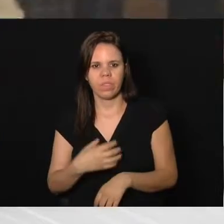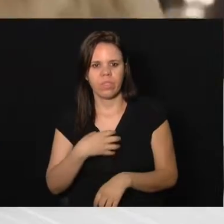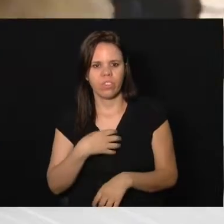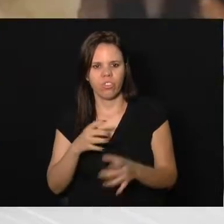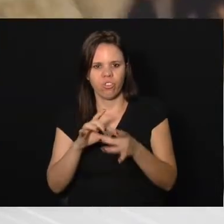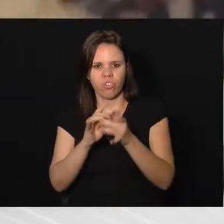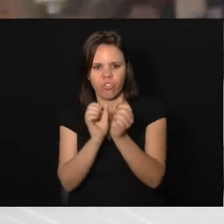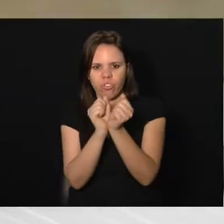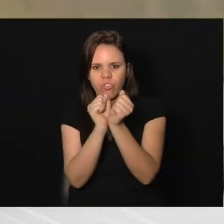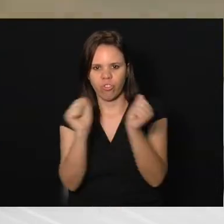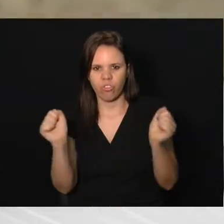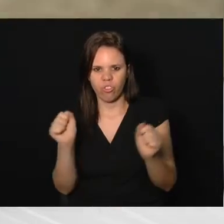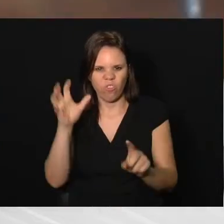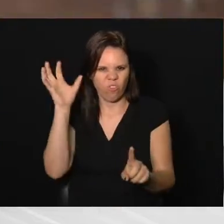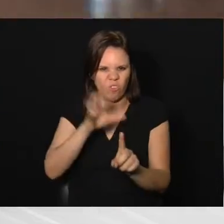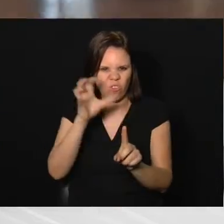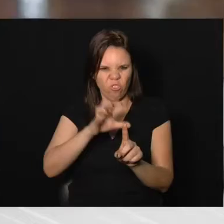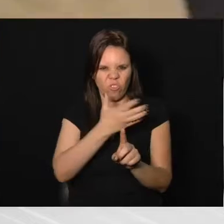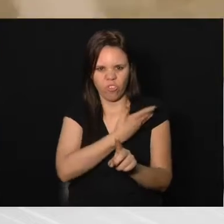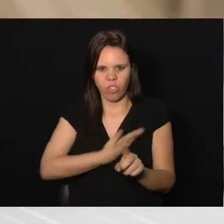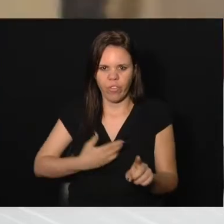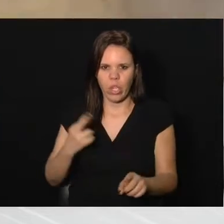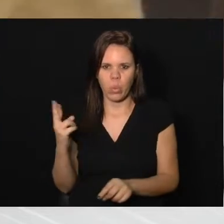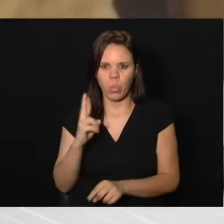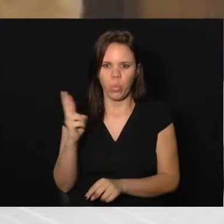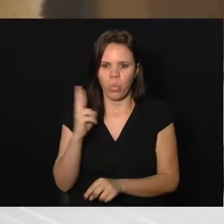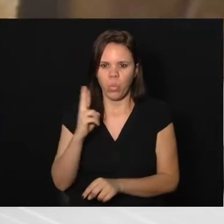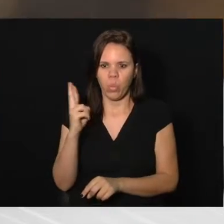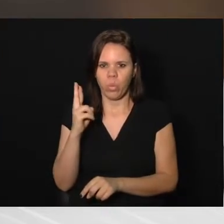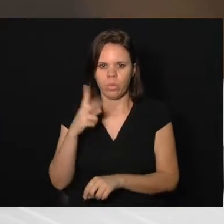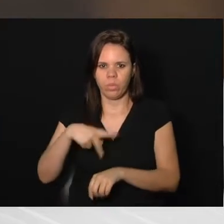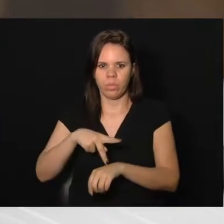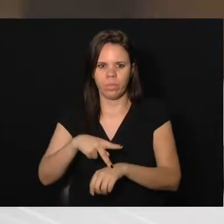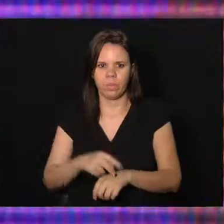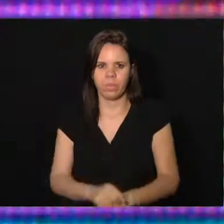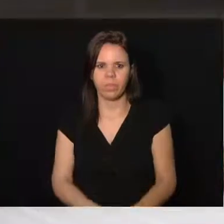liberta da repressão do governo russo.